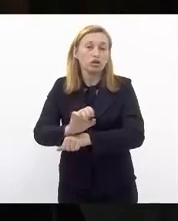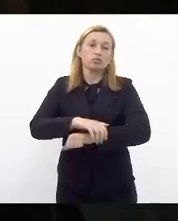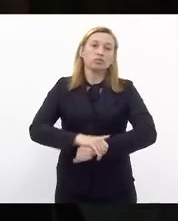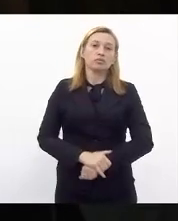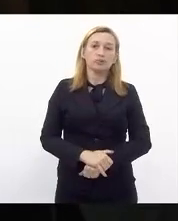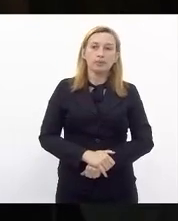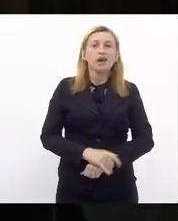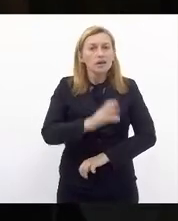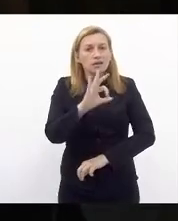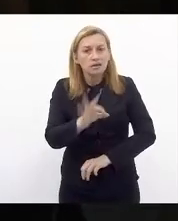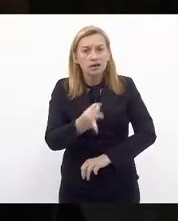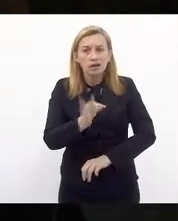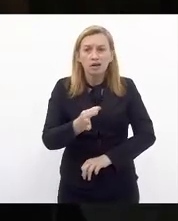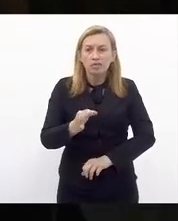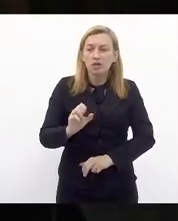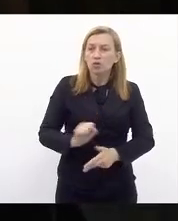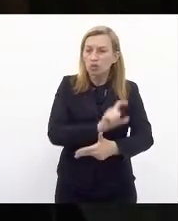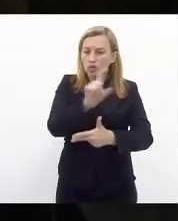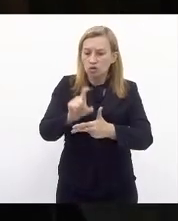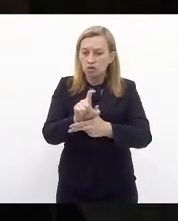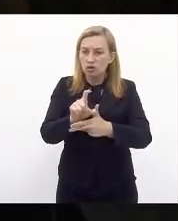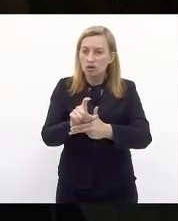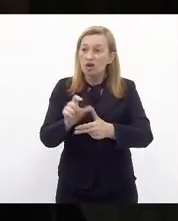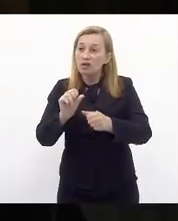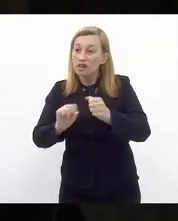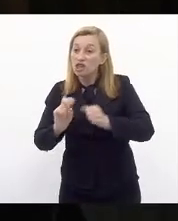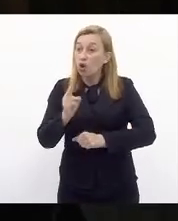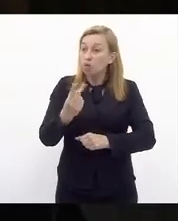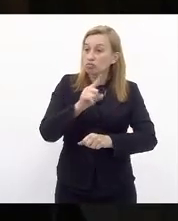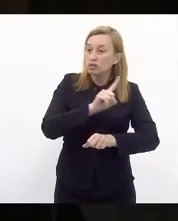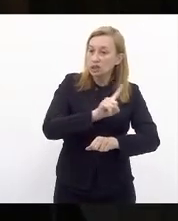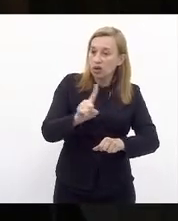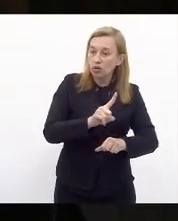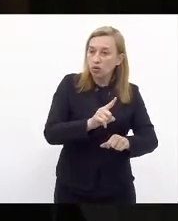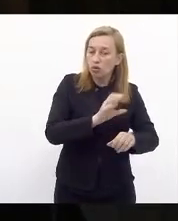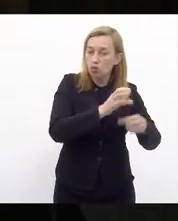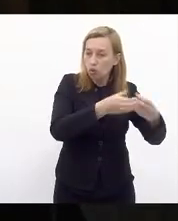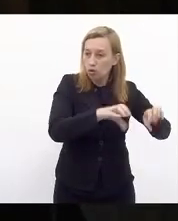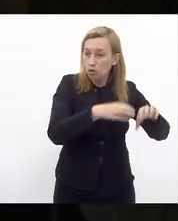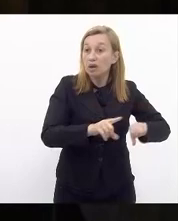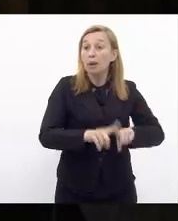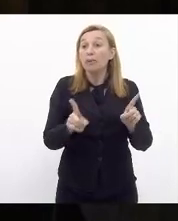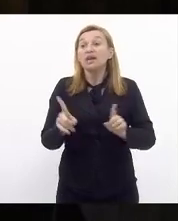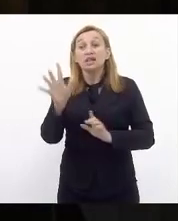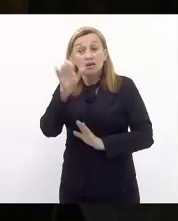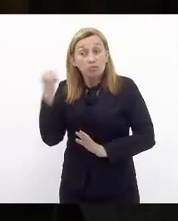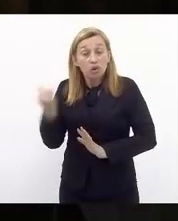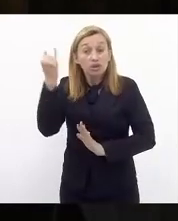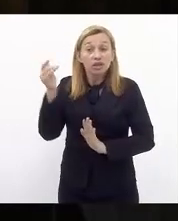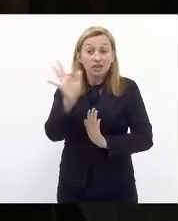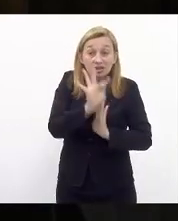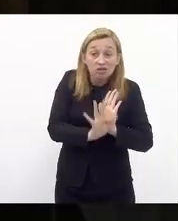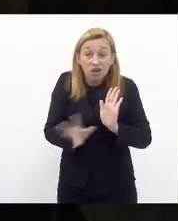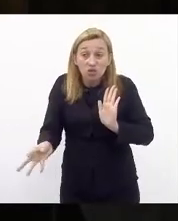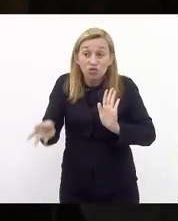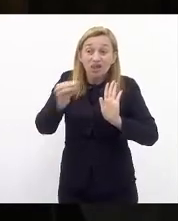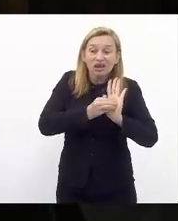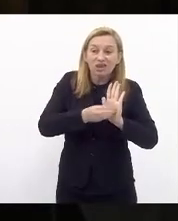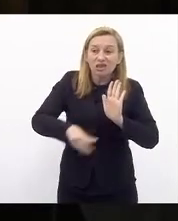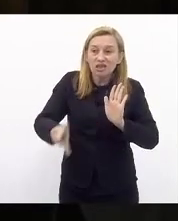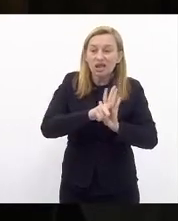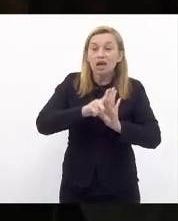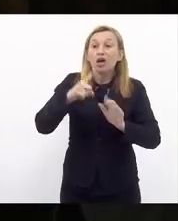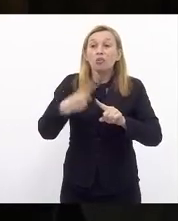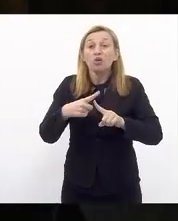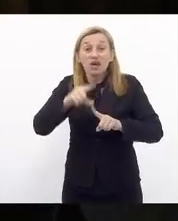então evidente que cada o Executivo realizar ou não concurso mas era importante está aqui no texto dessa lei porque essa